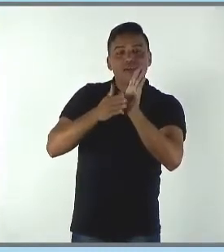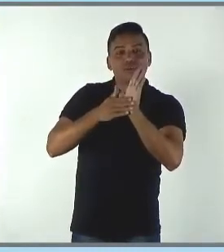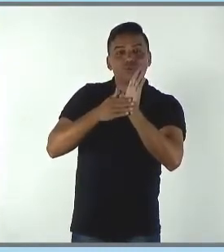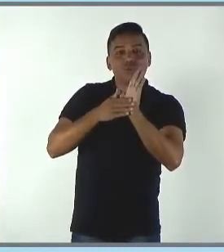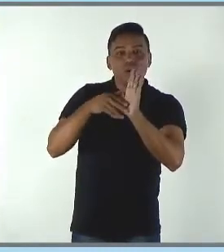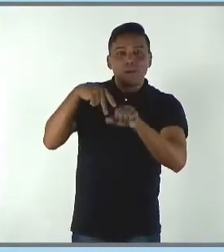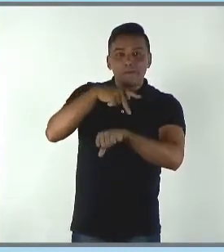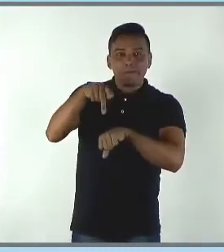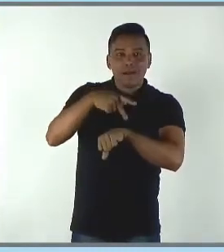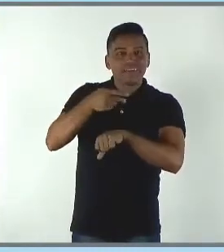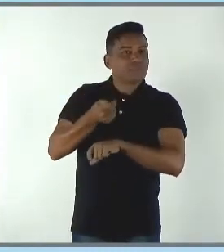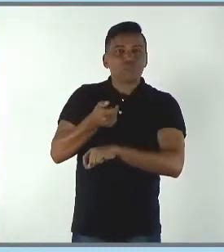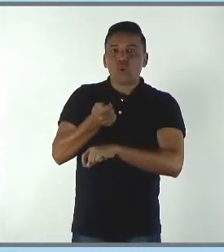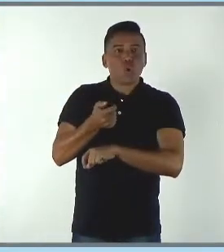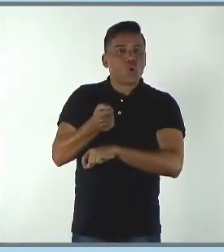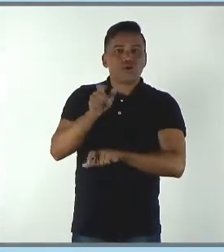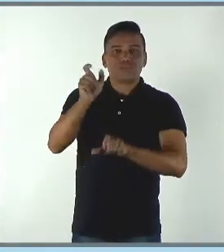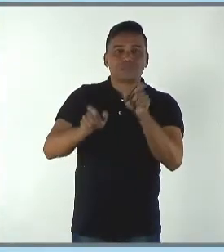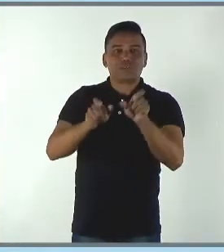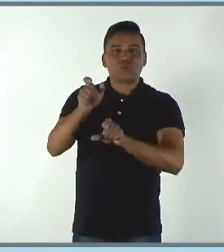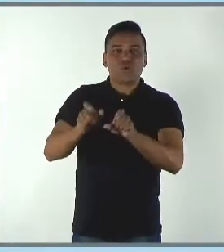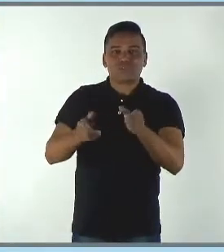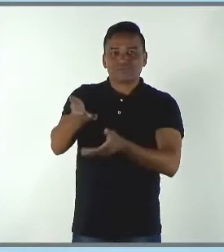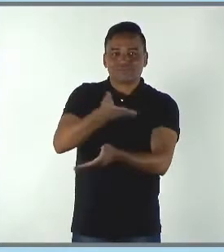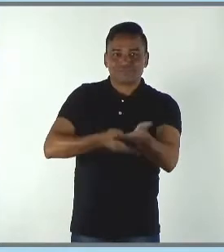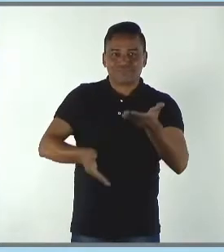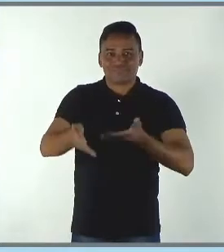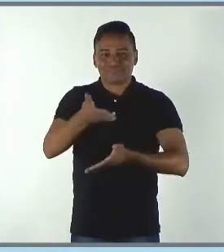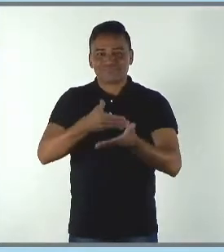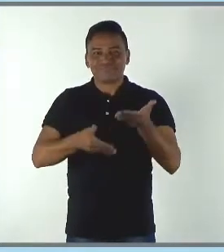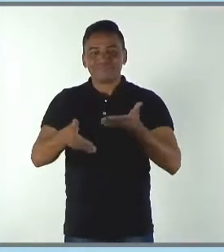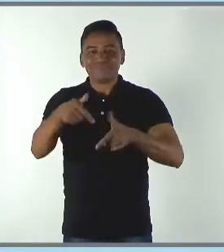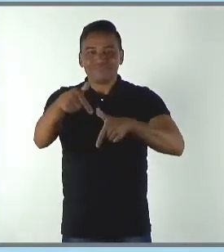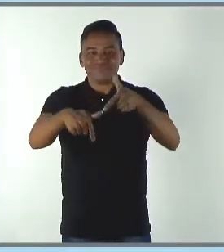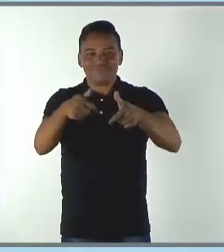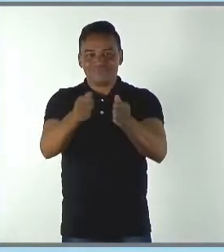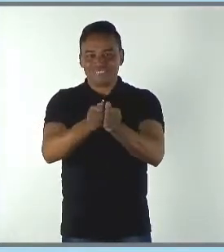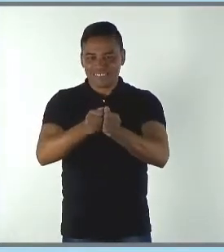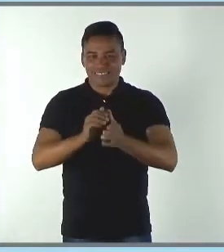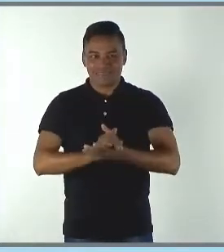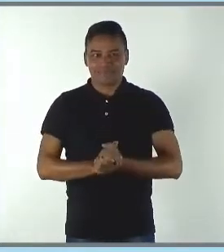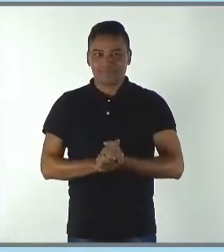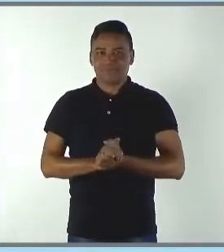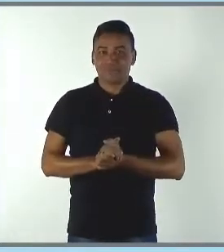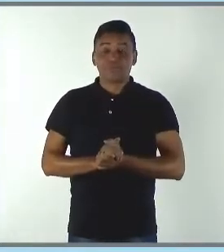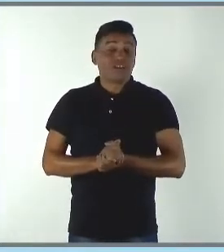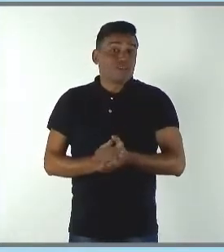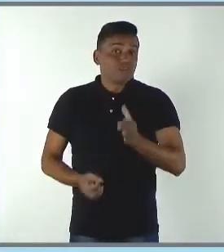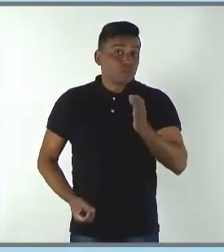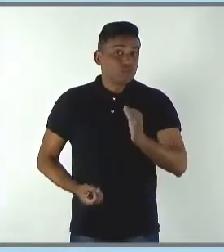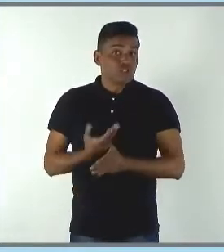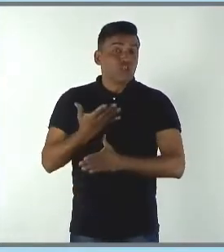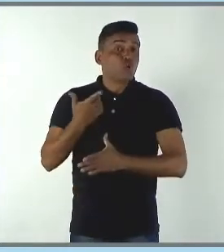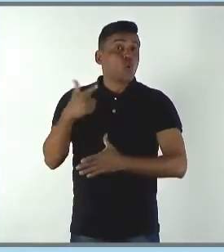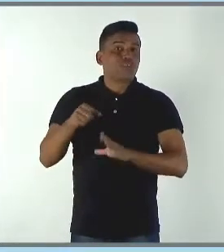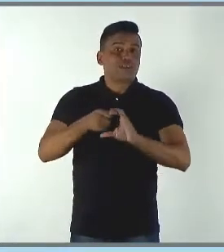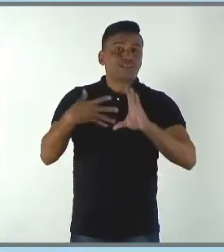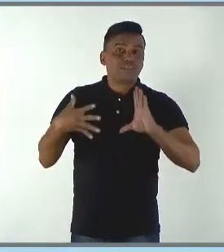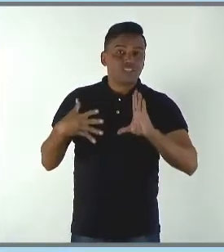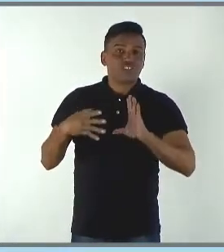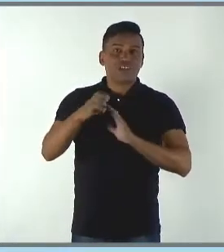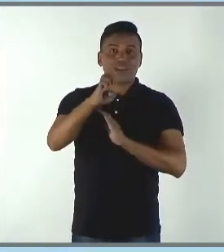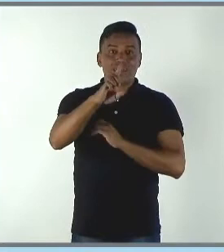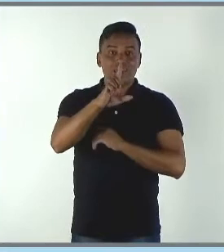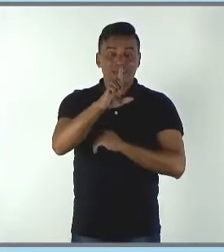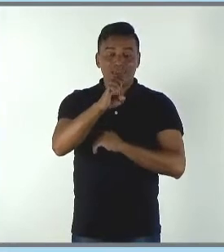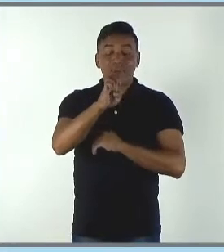como interlocutores. E aí é fascinante, né? Que vai gerar um outro aspecto da editora. É o momento em que eu encontro